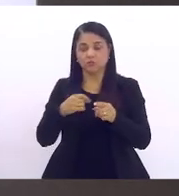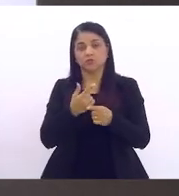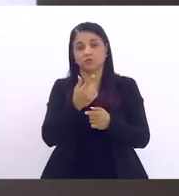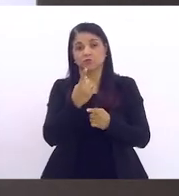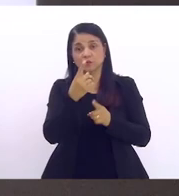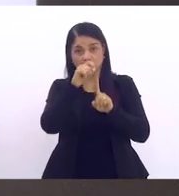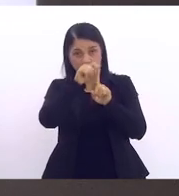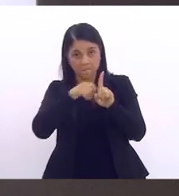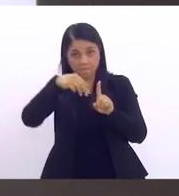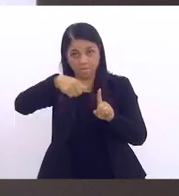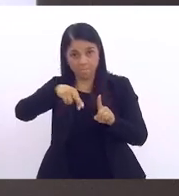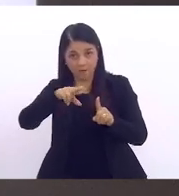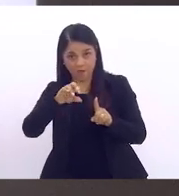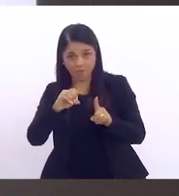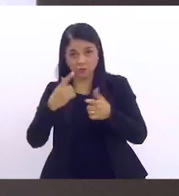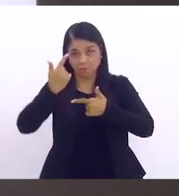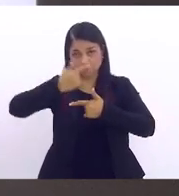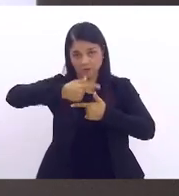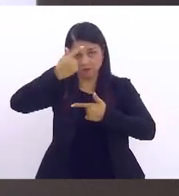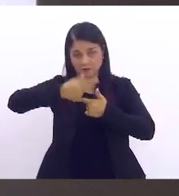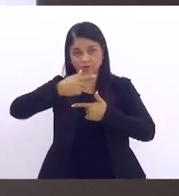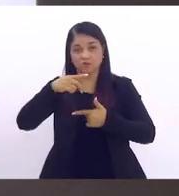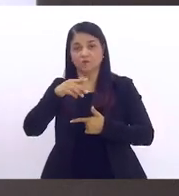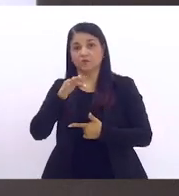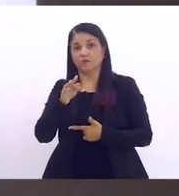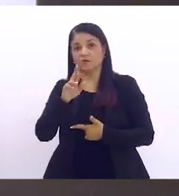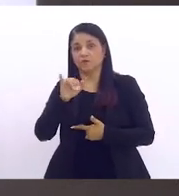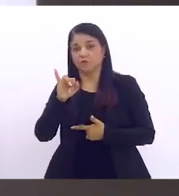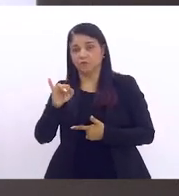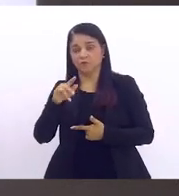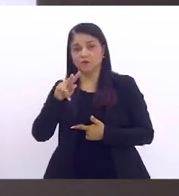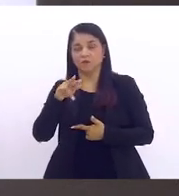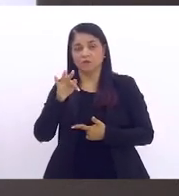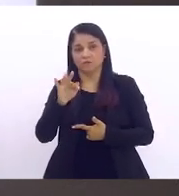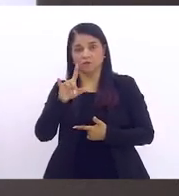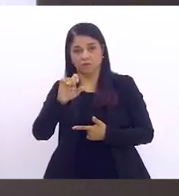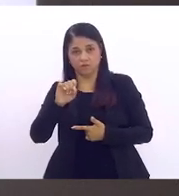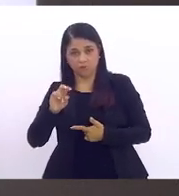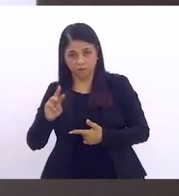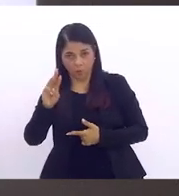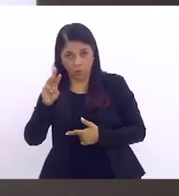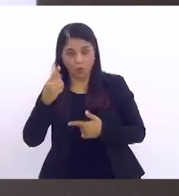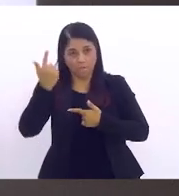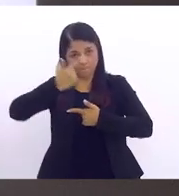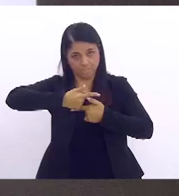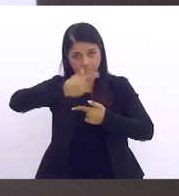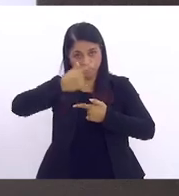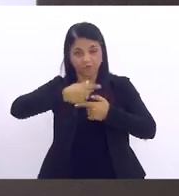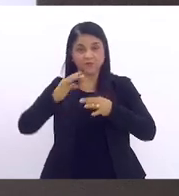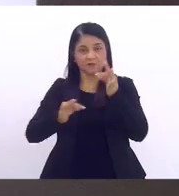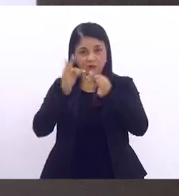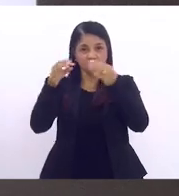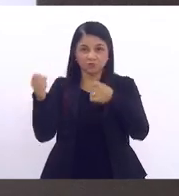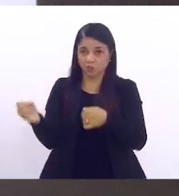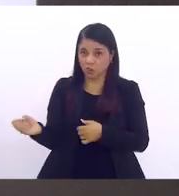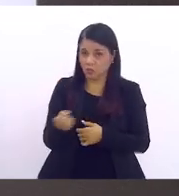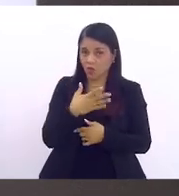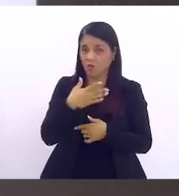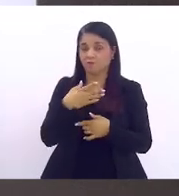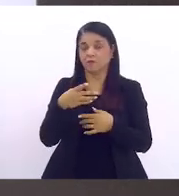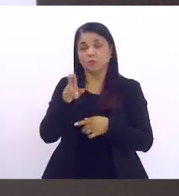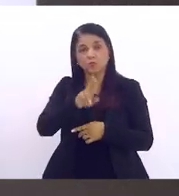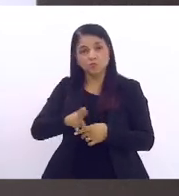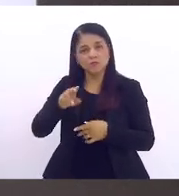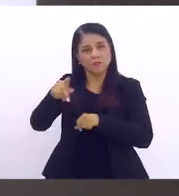pedágio free flow do Brasil o sistema de pedágio free Flow é uma tecnologia moderna utilizada em muitos